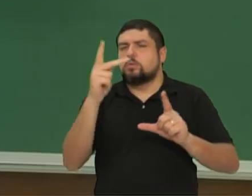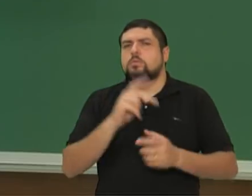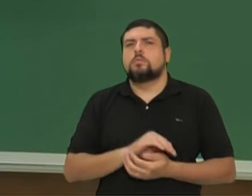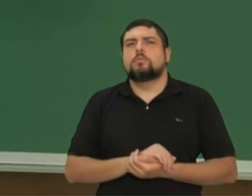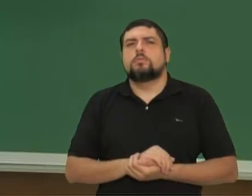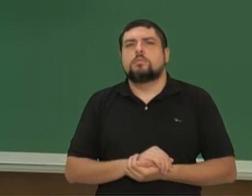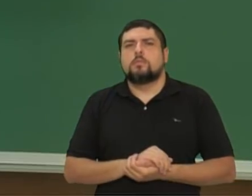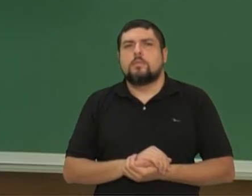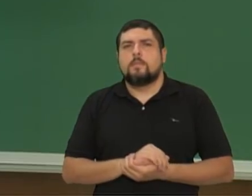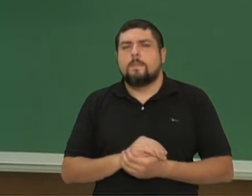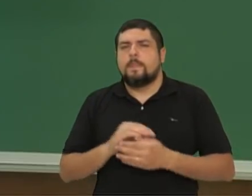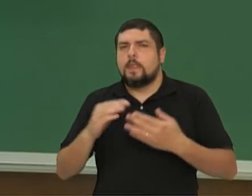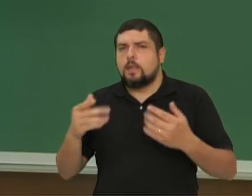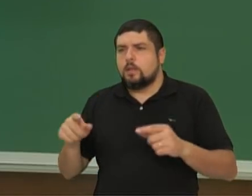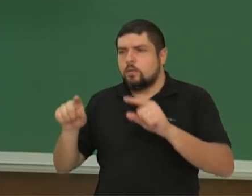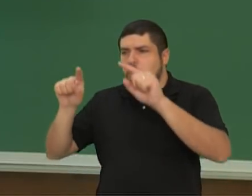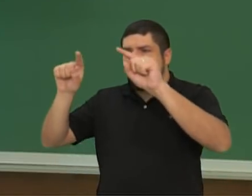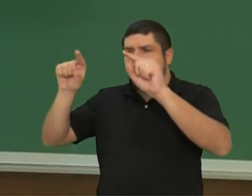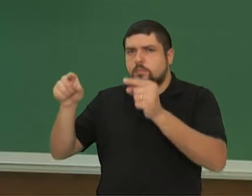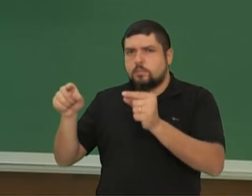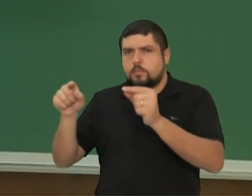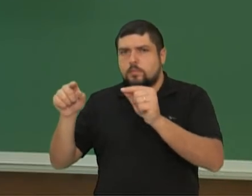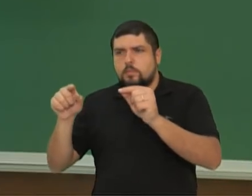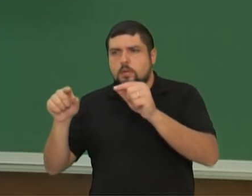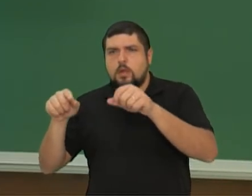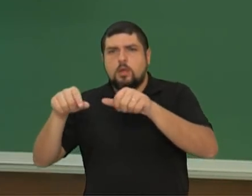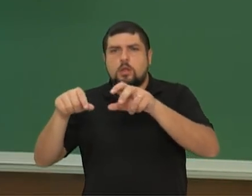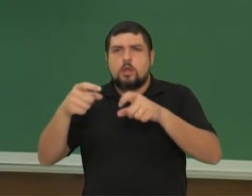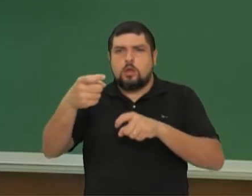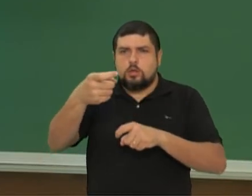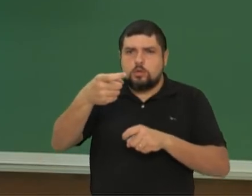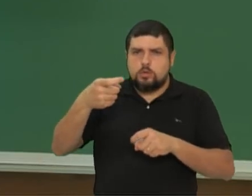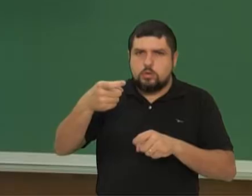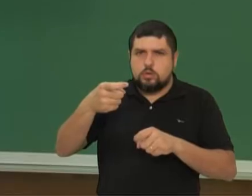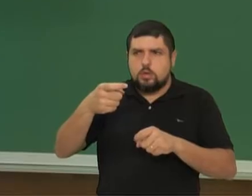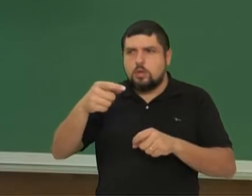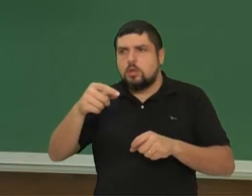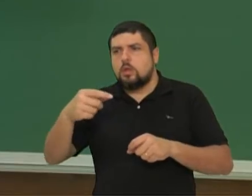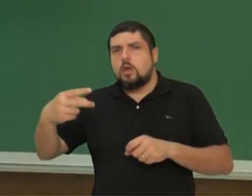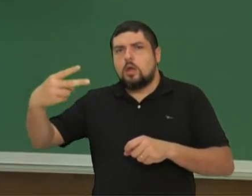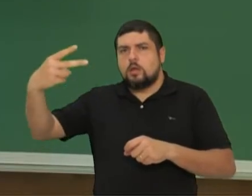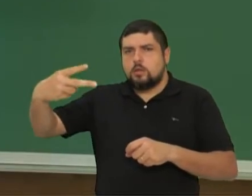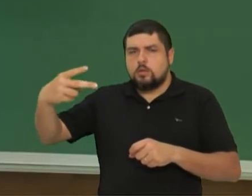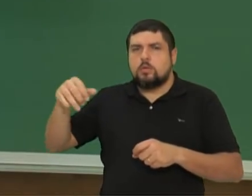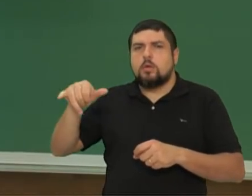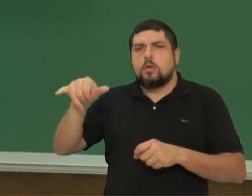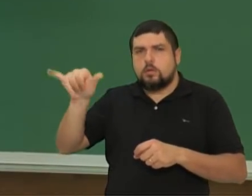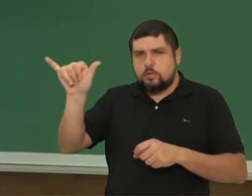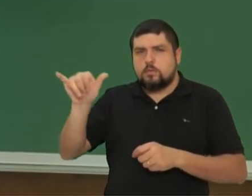ponto. A primeira coordenada é x e a segunda coordenada é y.